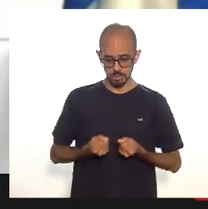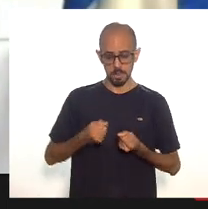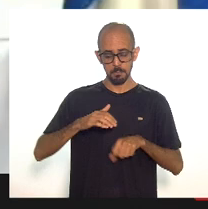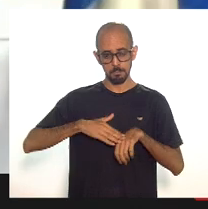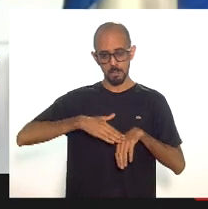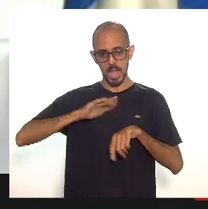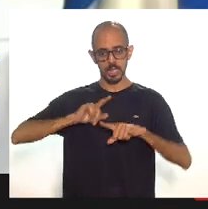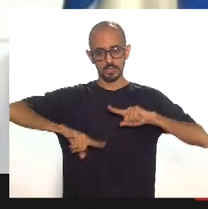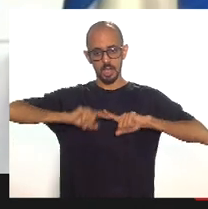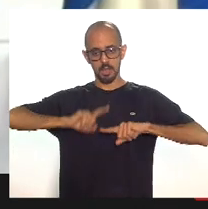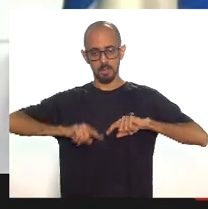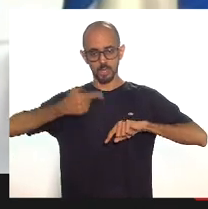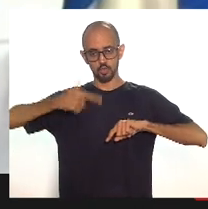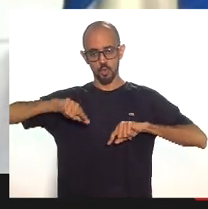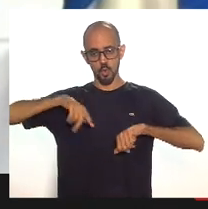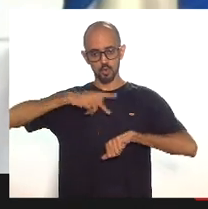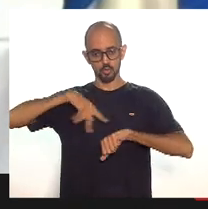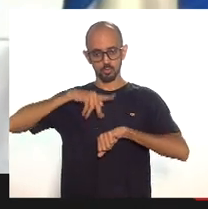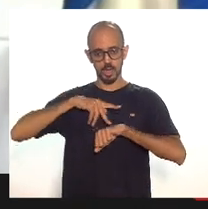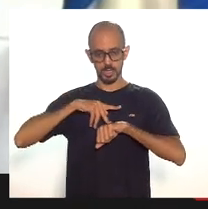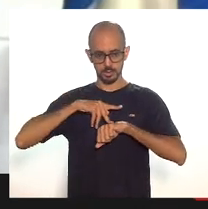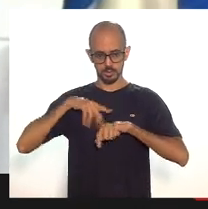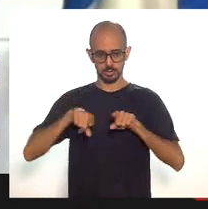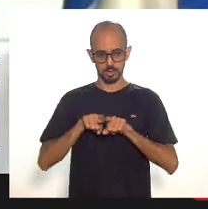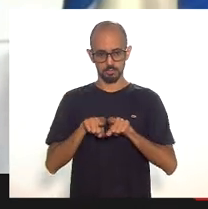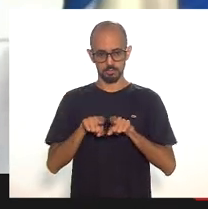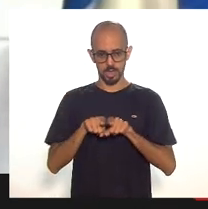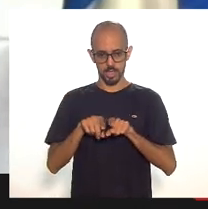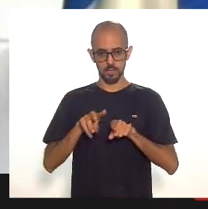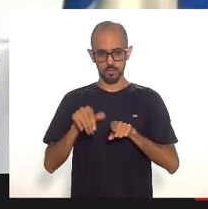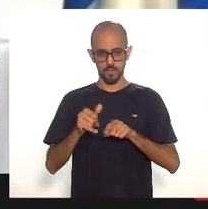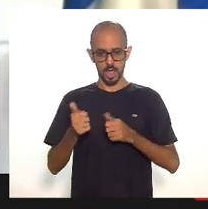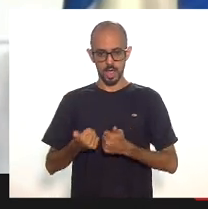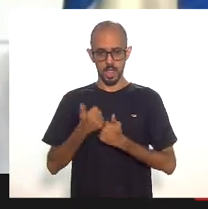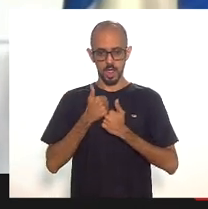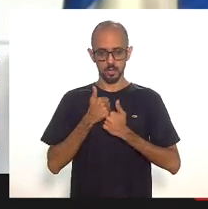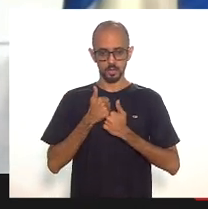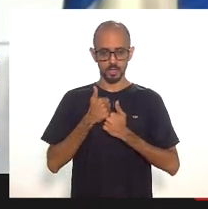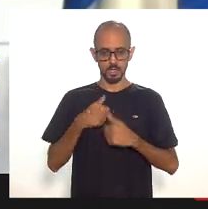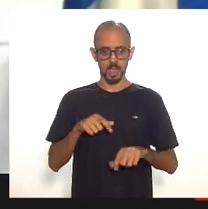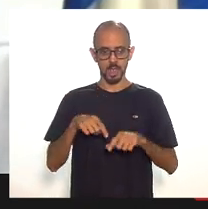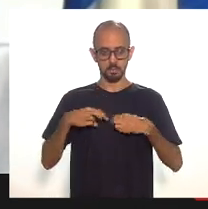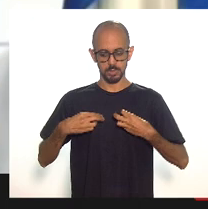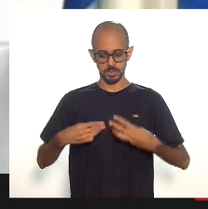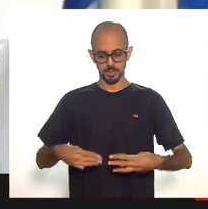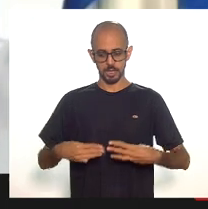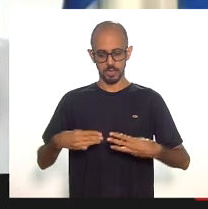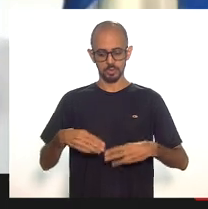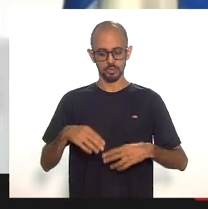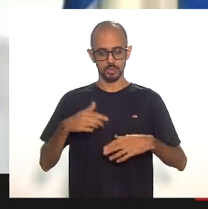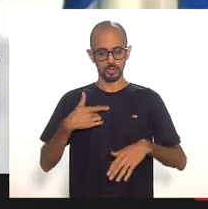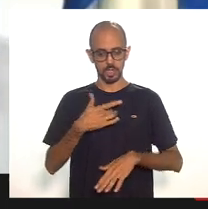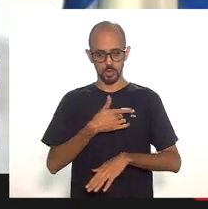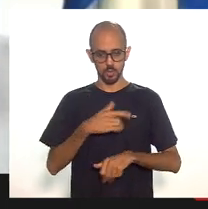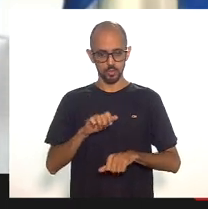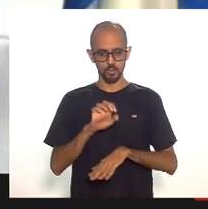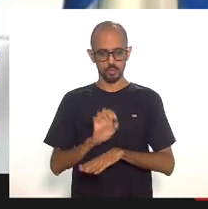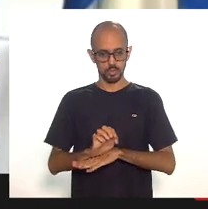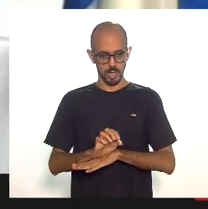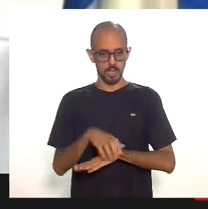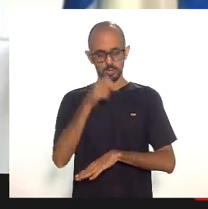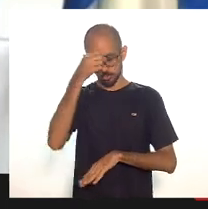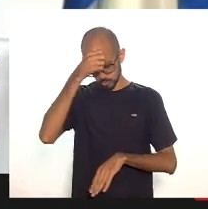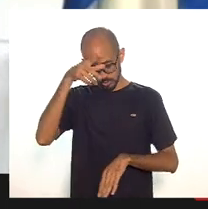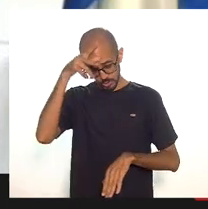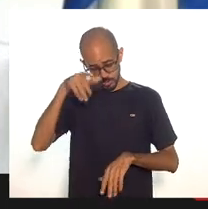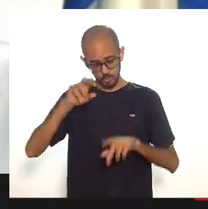medicamentos internacionais, de importação internacional, que vai suprir o Ministério da Saúde, os estados, os municípios. Então, a nossa